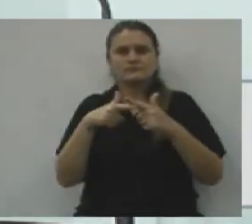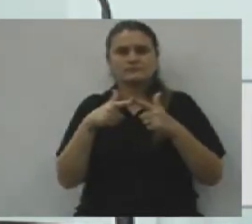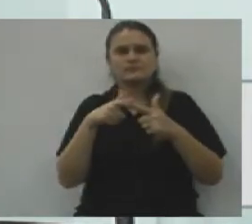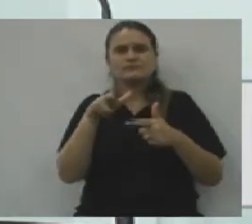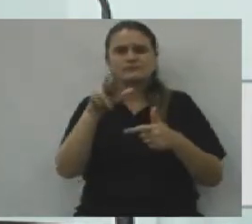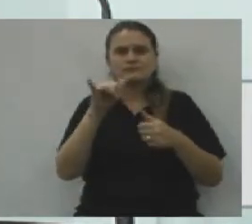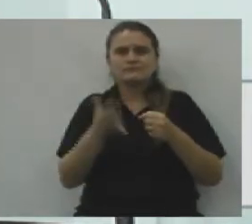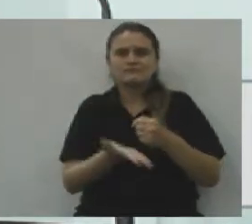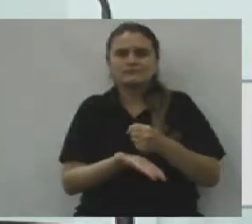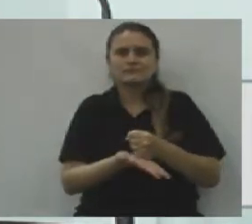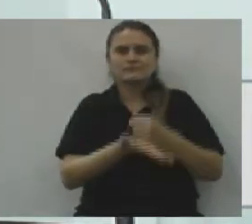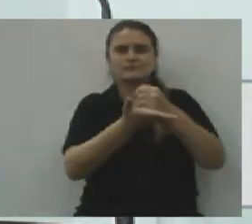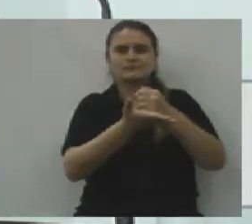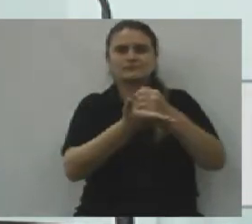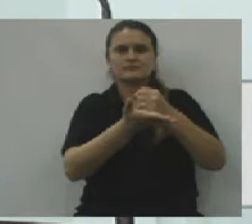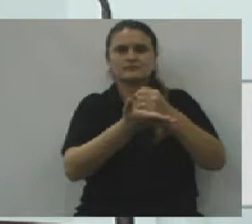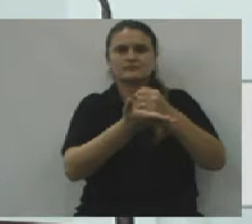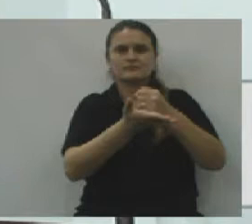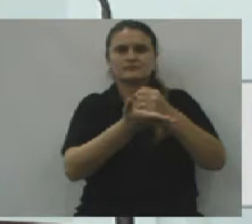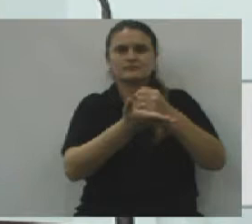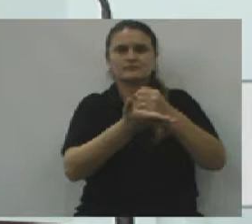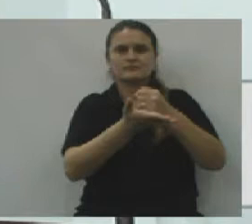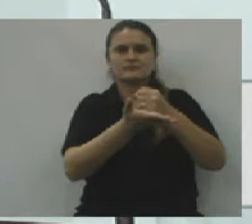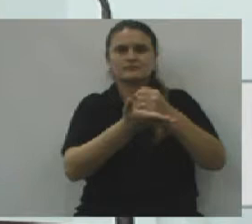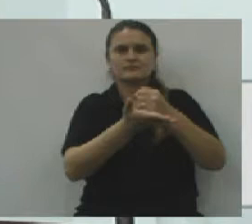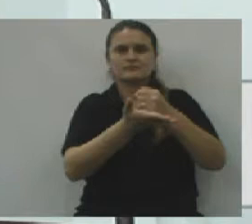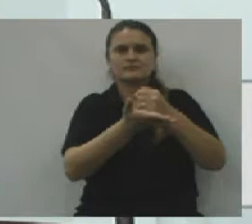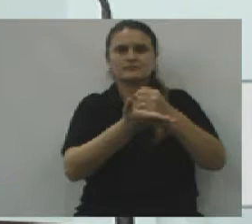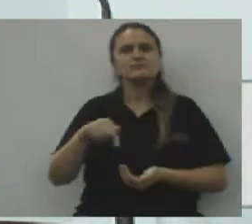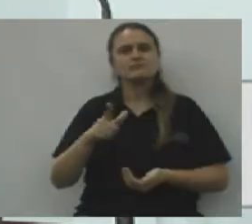educadores. E aqui,